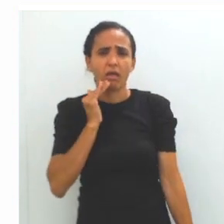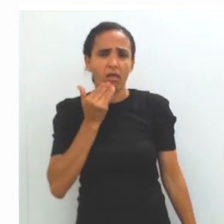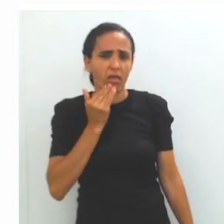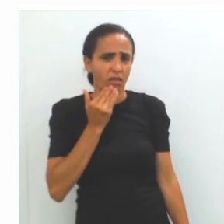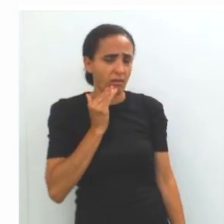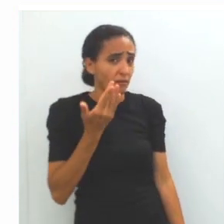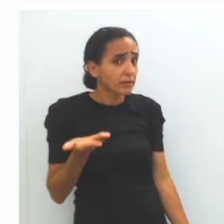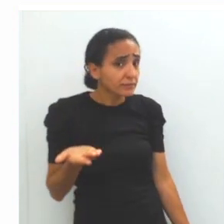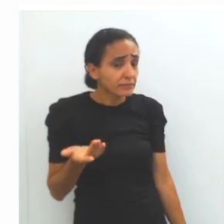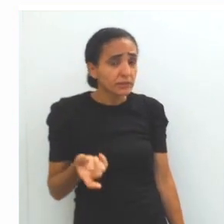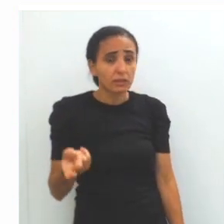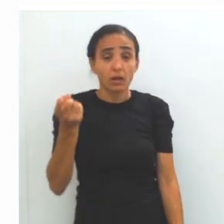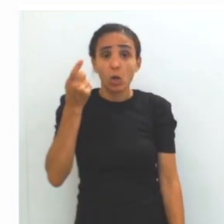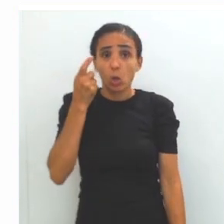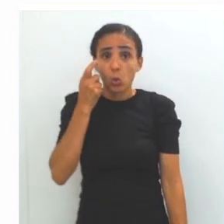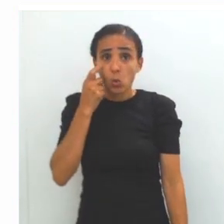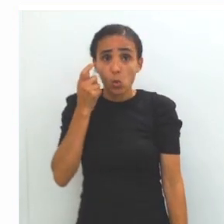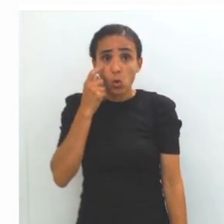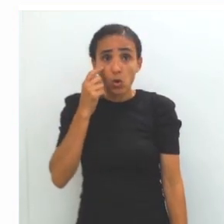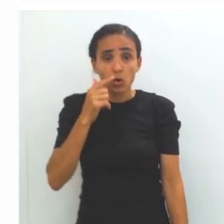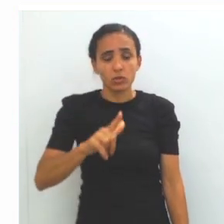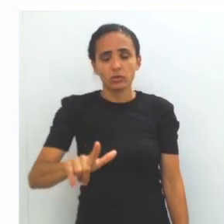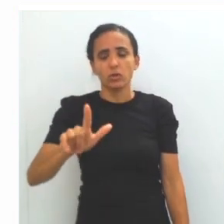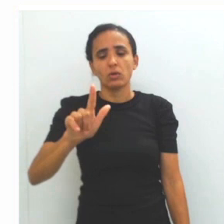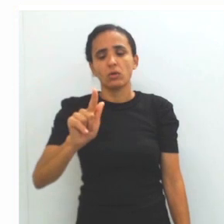É quando o globo